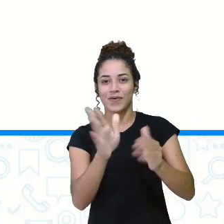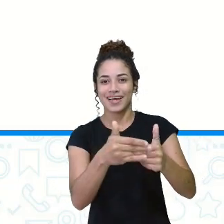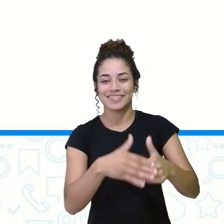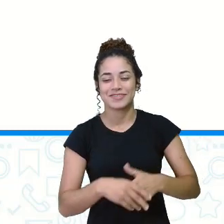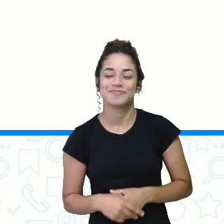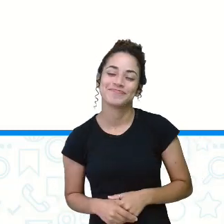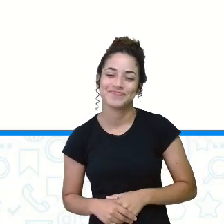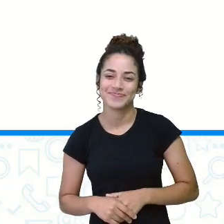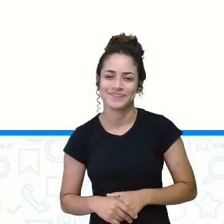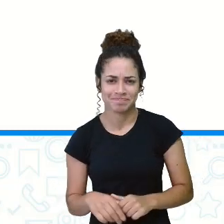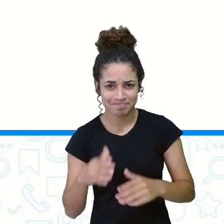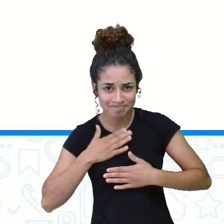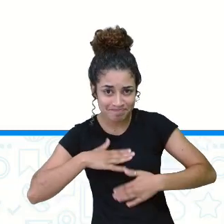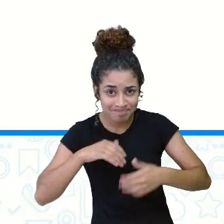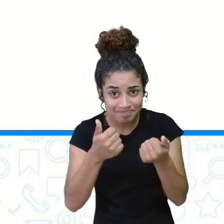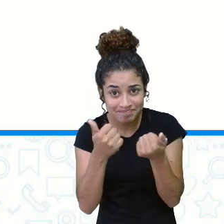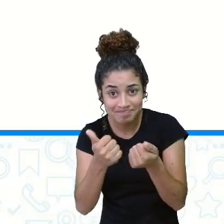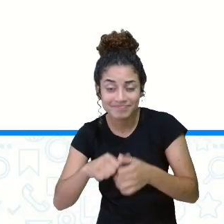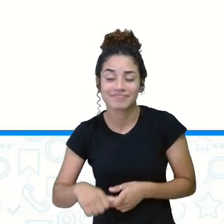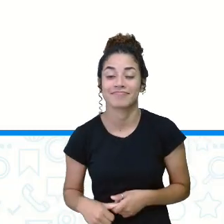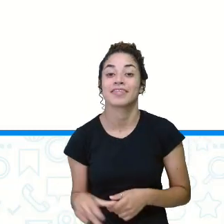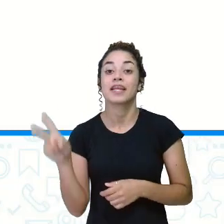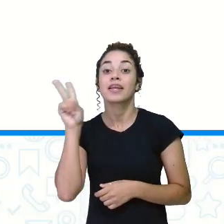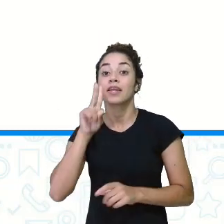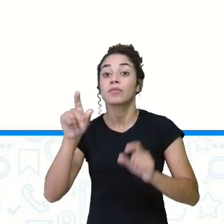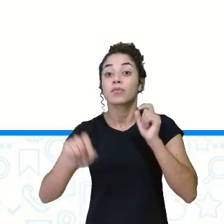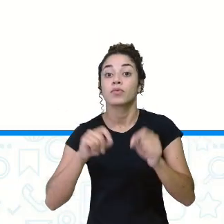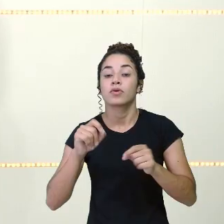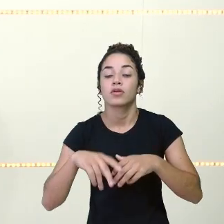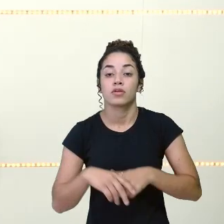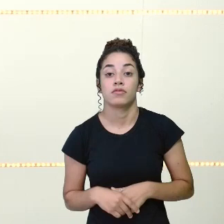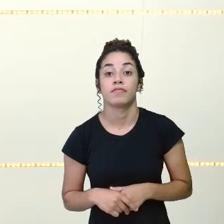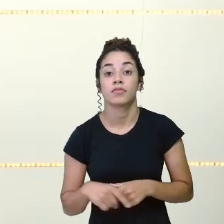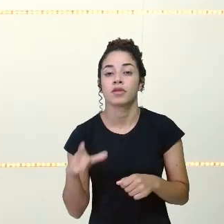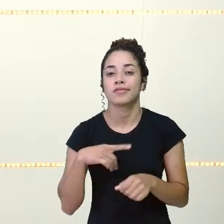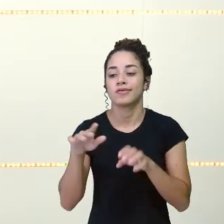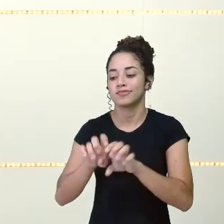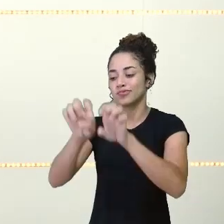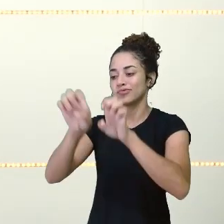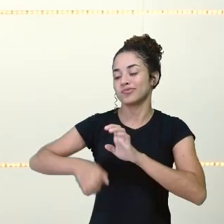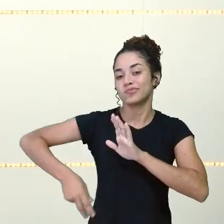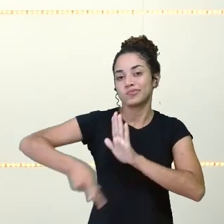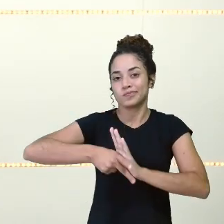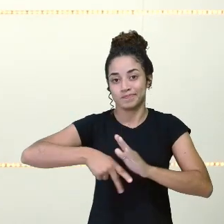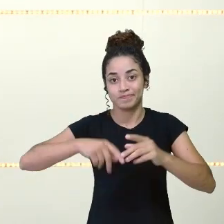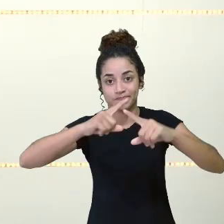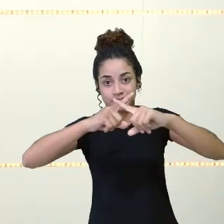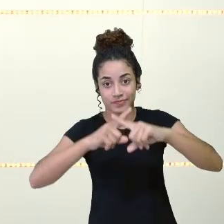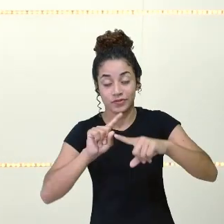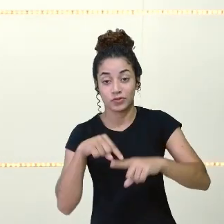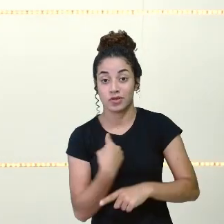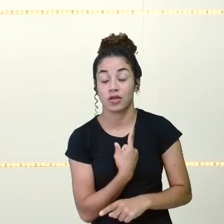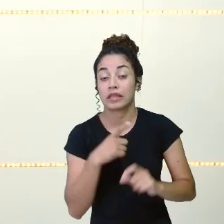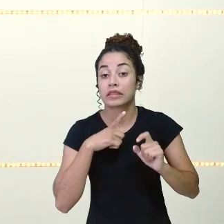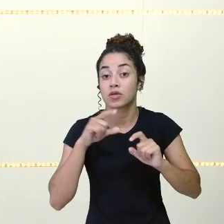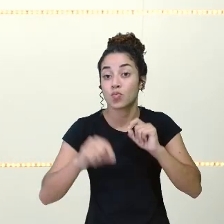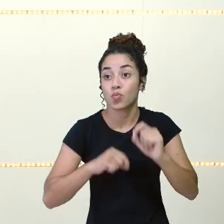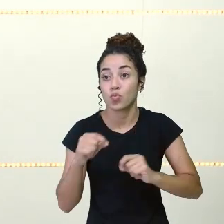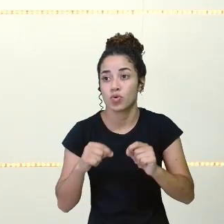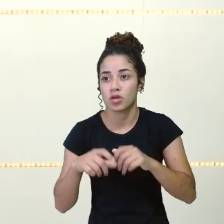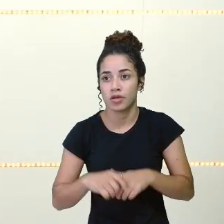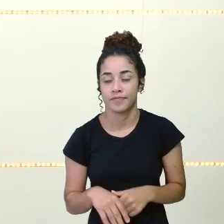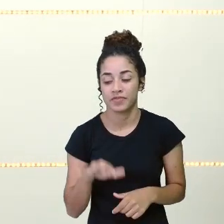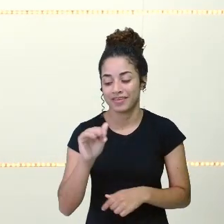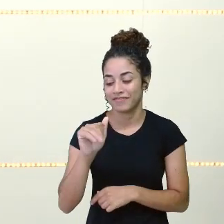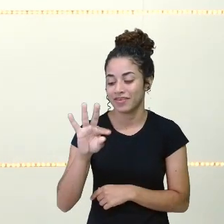bandejas. Tranquilo até aí? Lembrando que na estrutura da multiplicação eu tenho fator, né, que